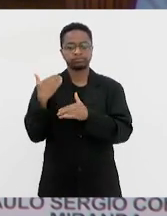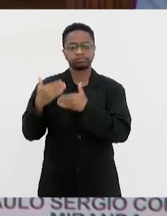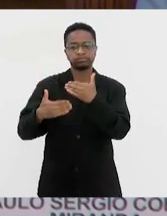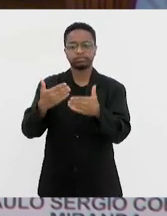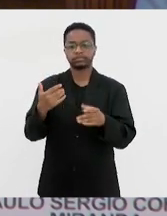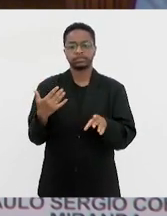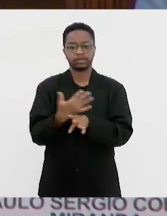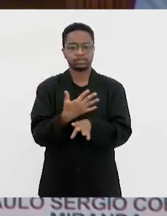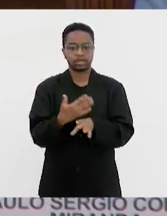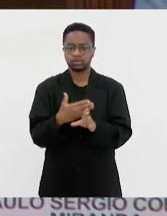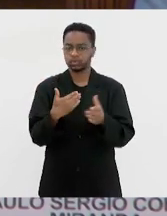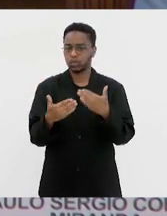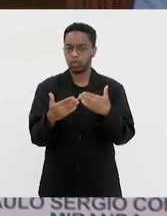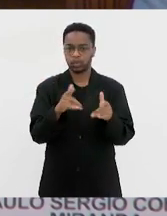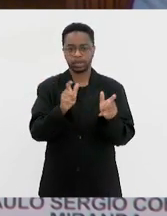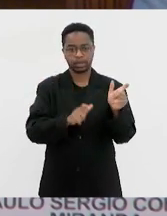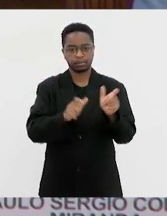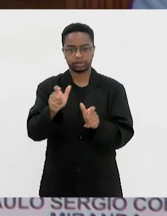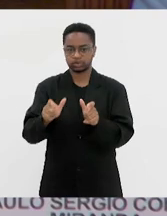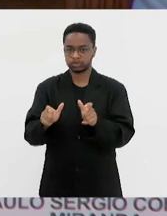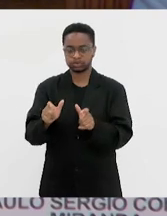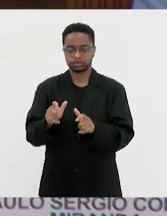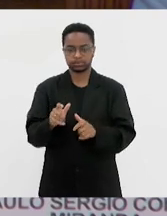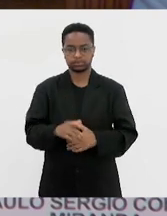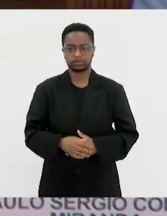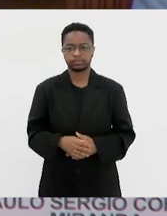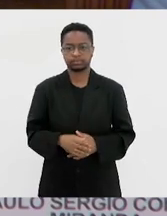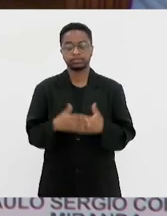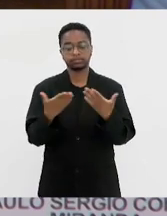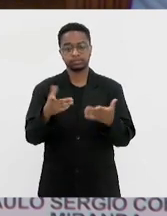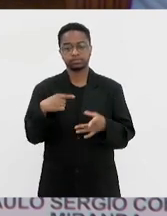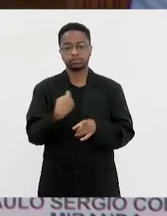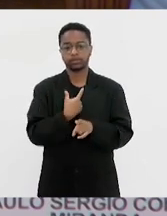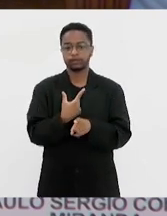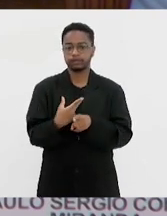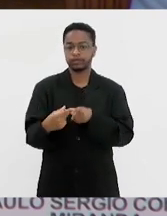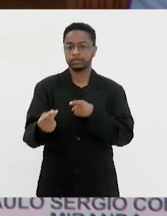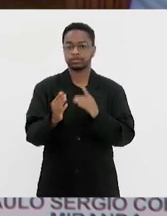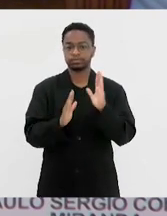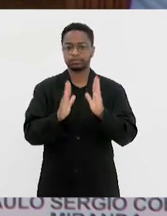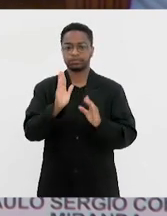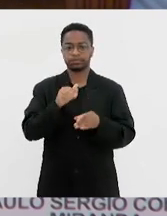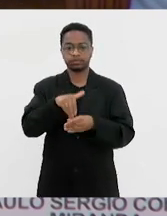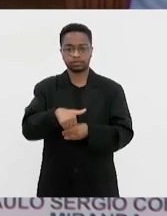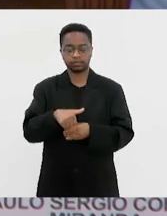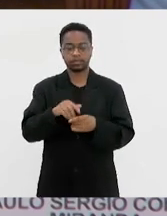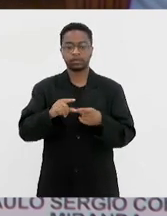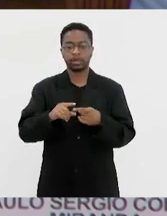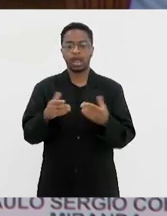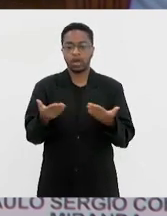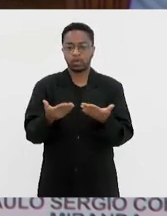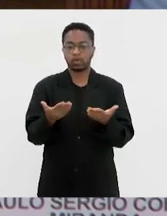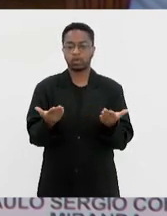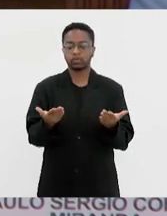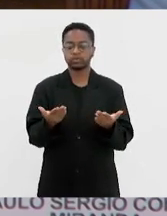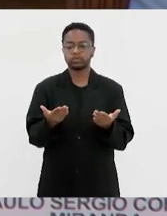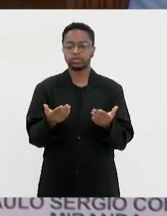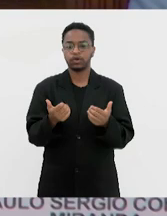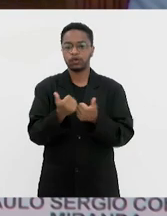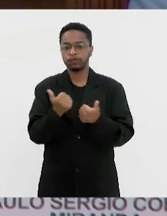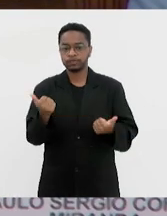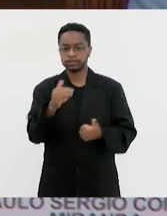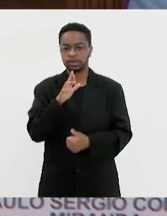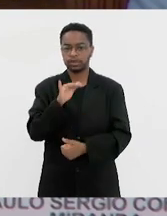que seja. Assim, ganhamos a eleição, o vice hoje é o Ricardo Lucena e eu tenho até